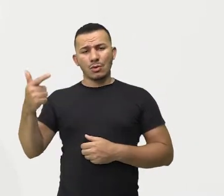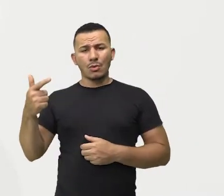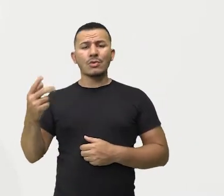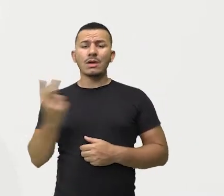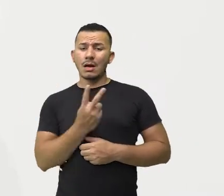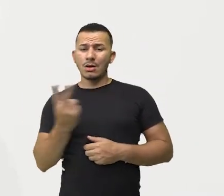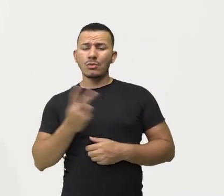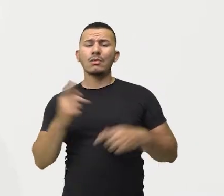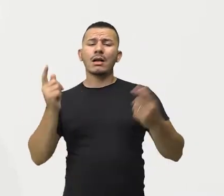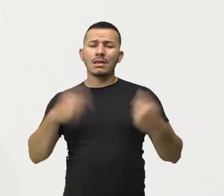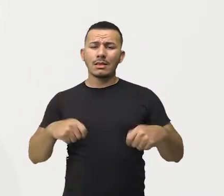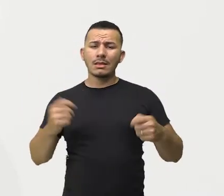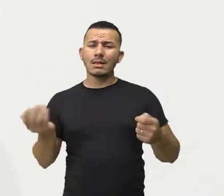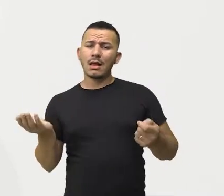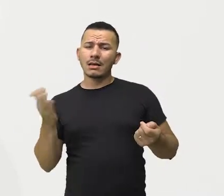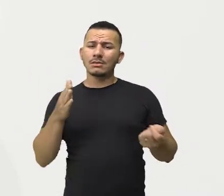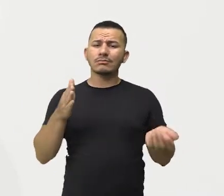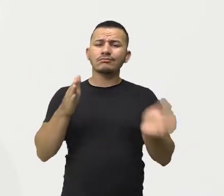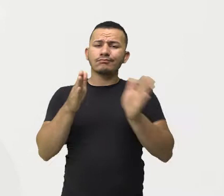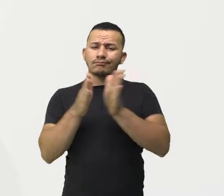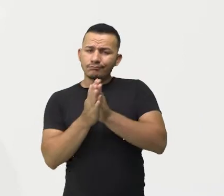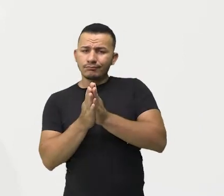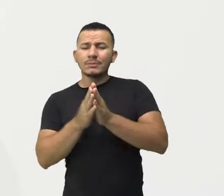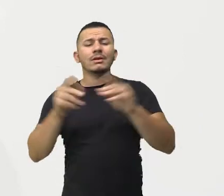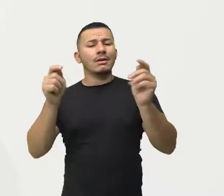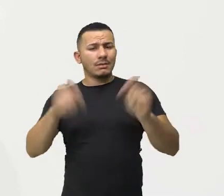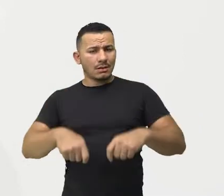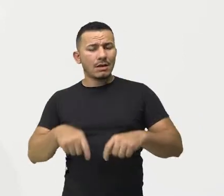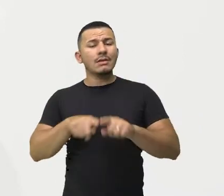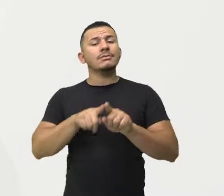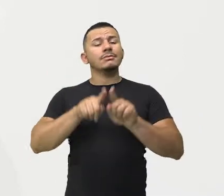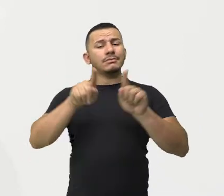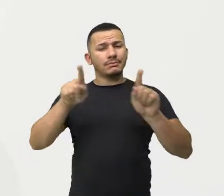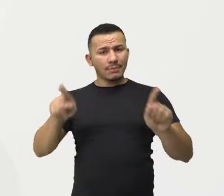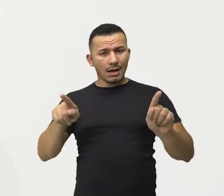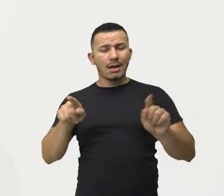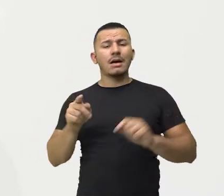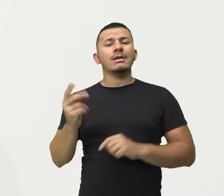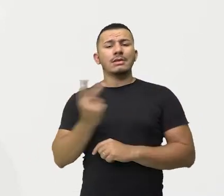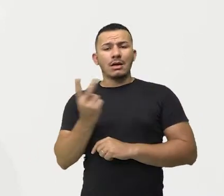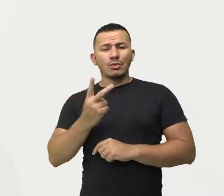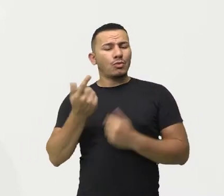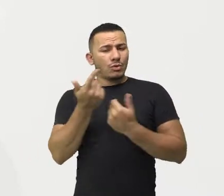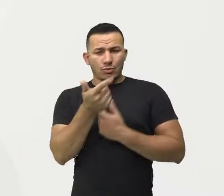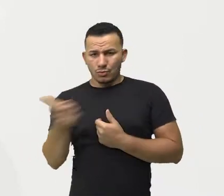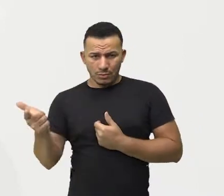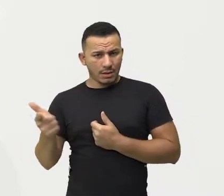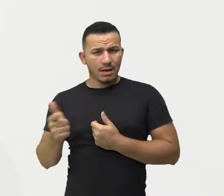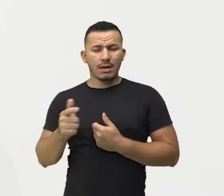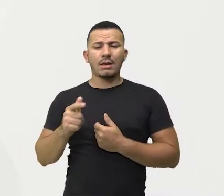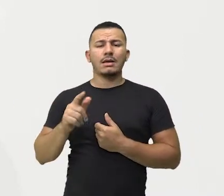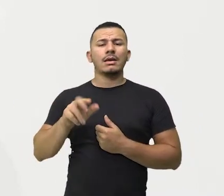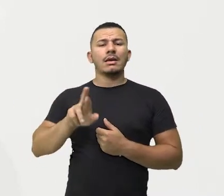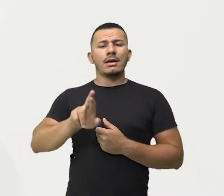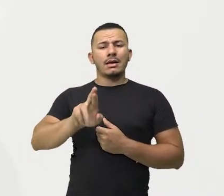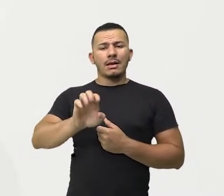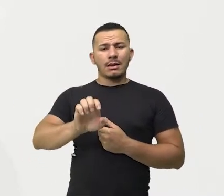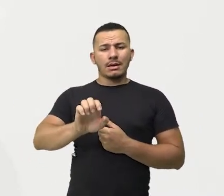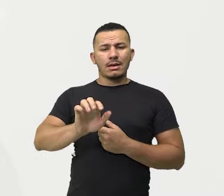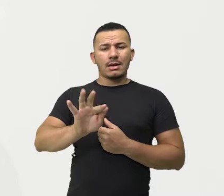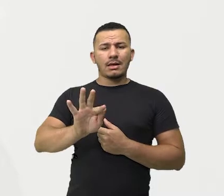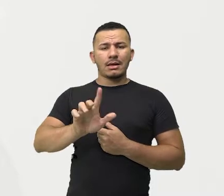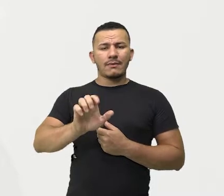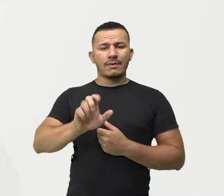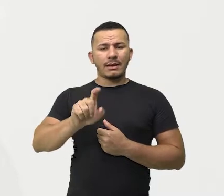né? De maneira que elas coincidam, né? Embora não tenhamos simetria de reflexão e